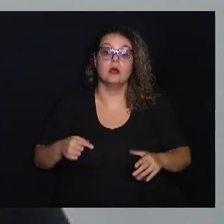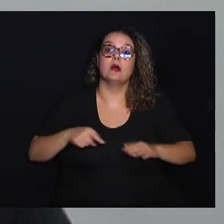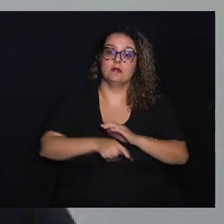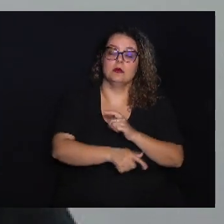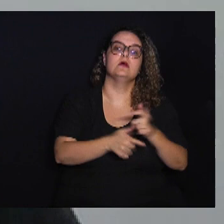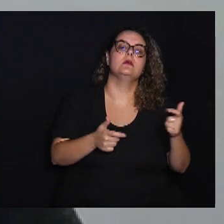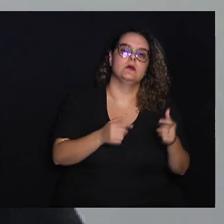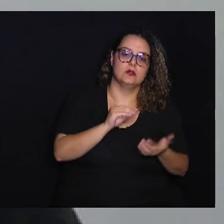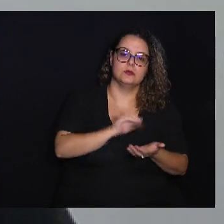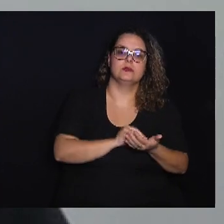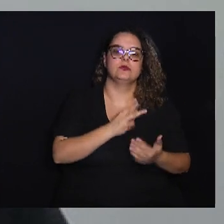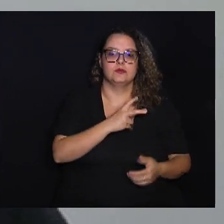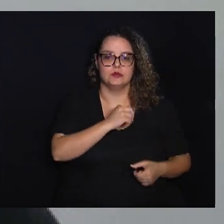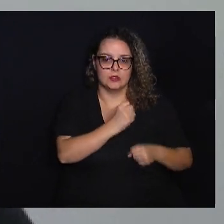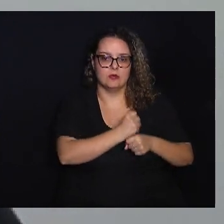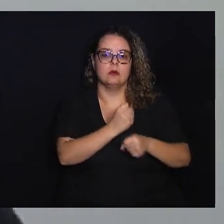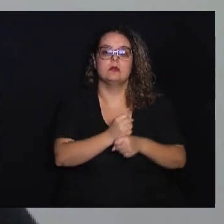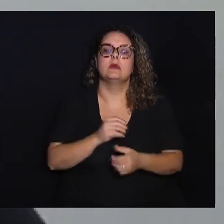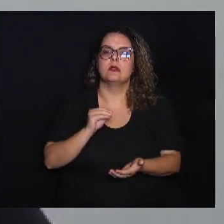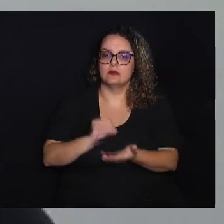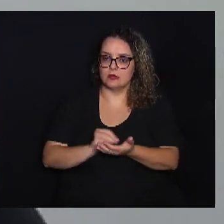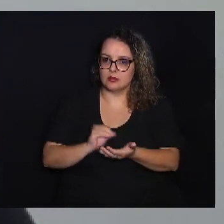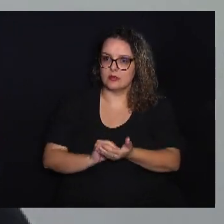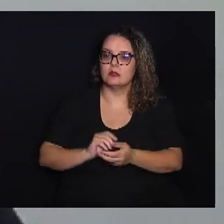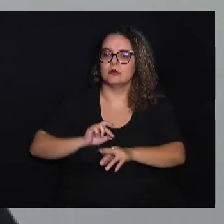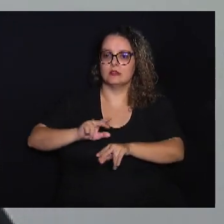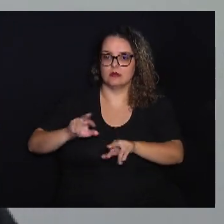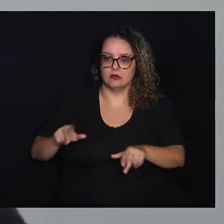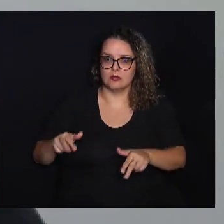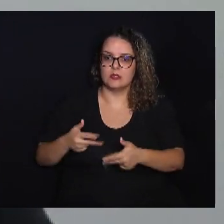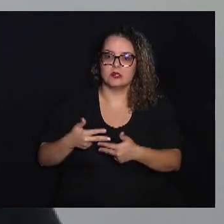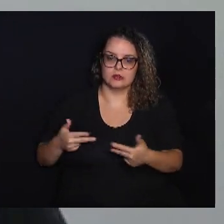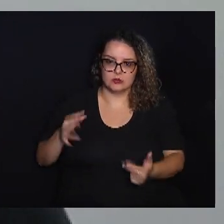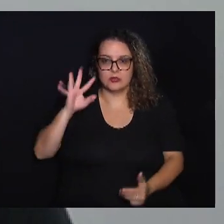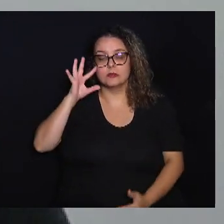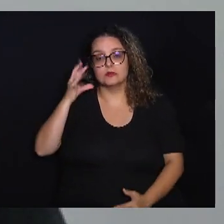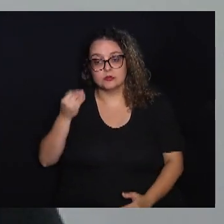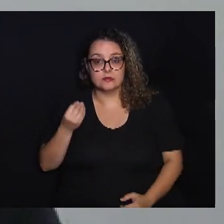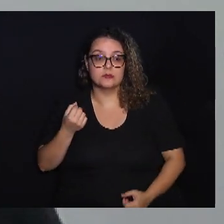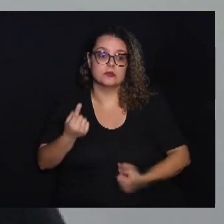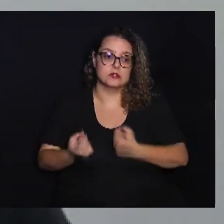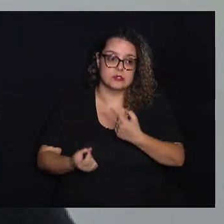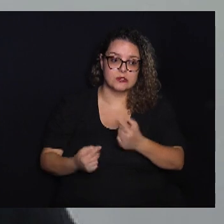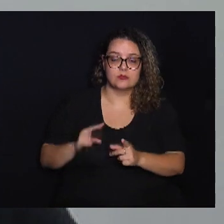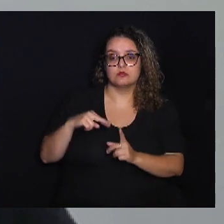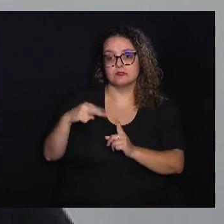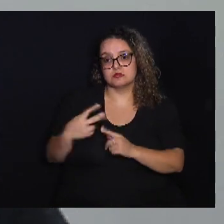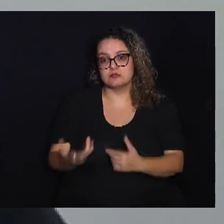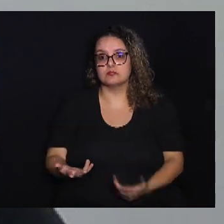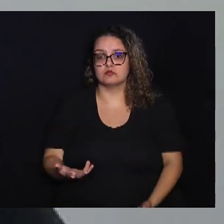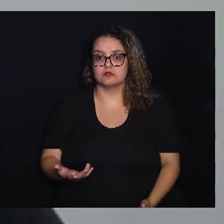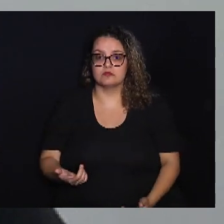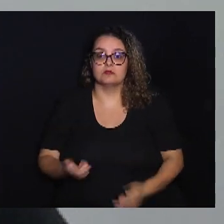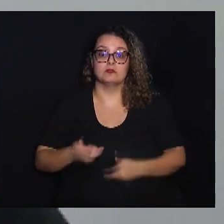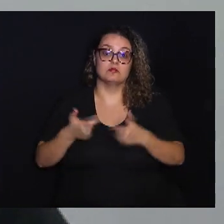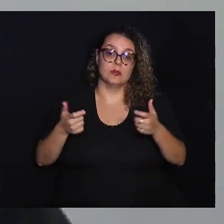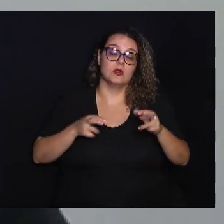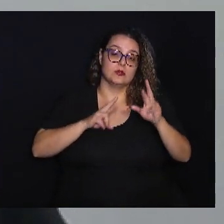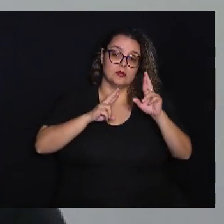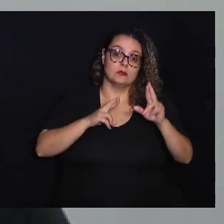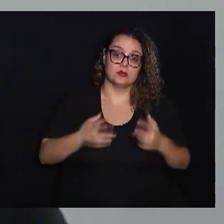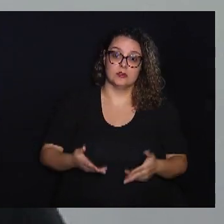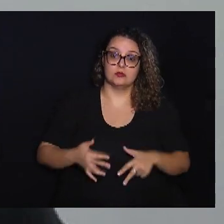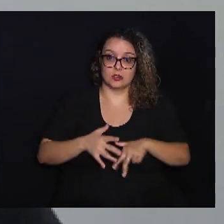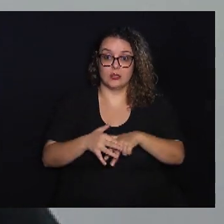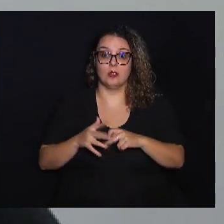traga um olhar até de maior esperança, né, aos pacientes, como tem trazido nos últimos 20 anos, né? Quando a gente fala hoje em câncer de pulmão, a